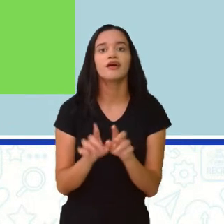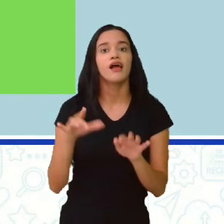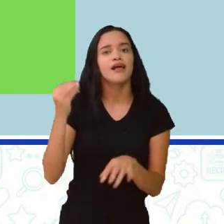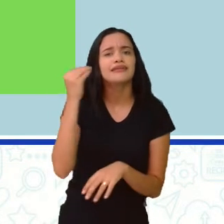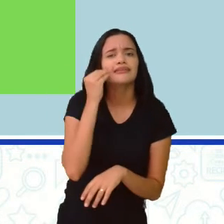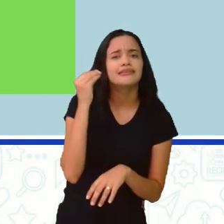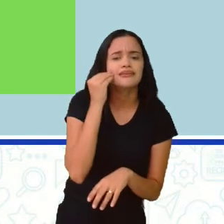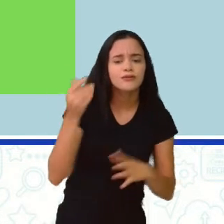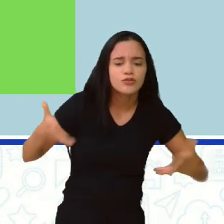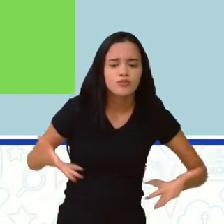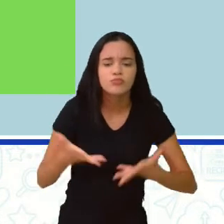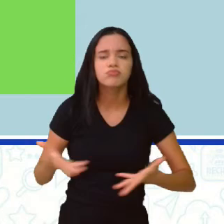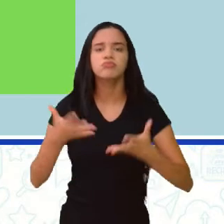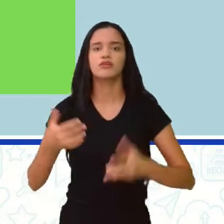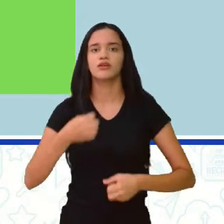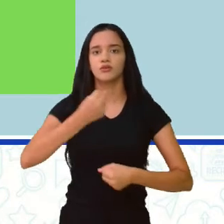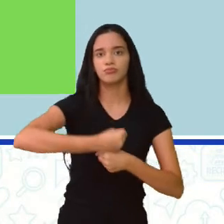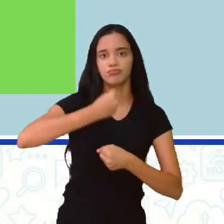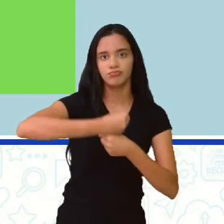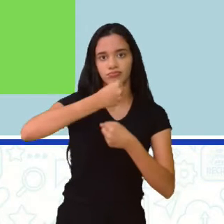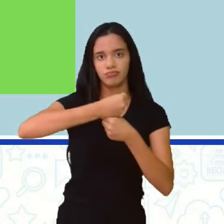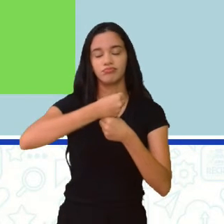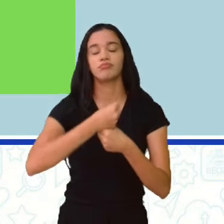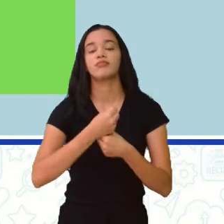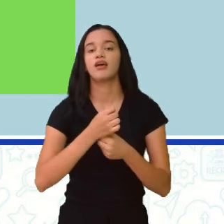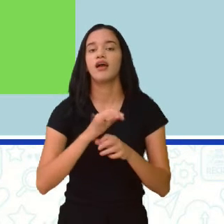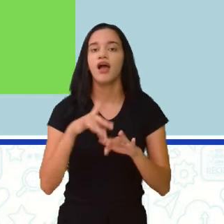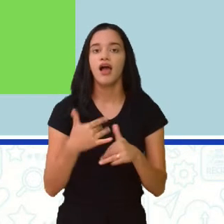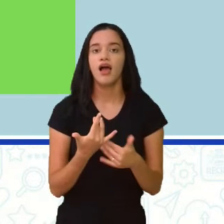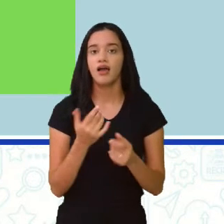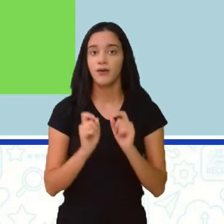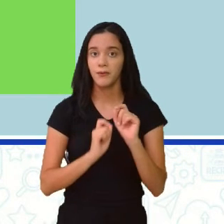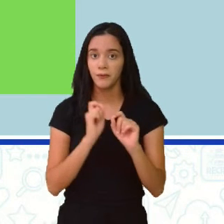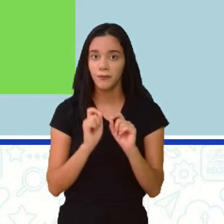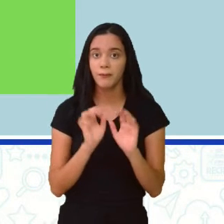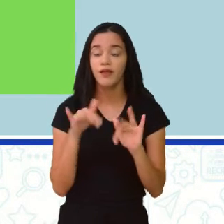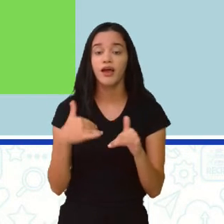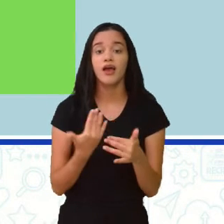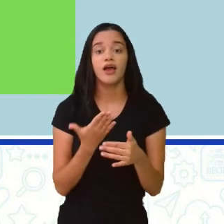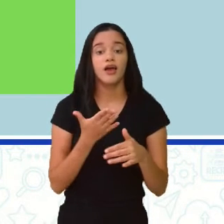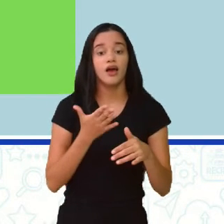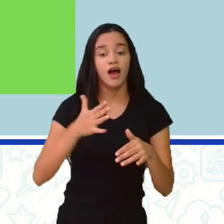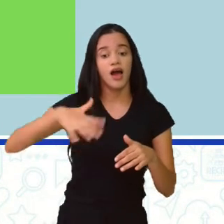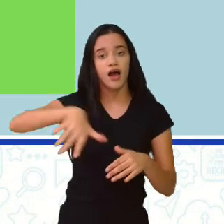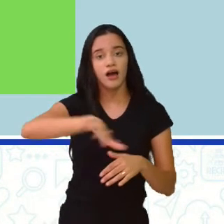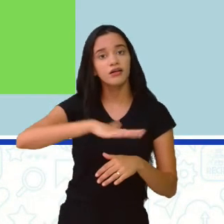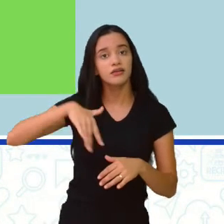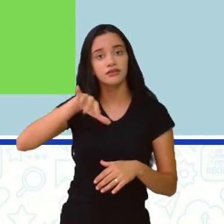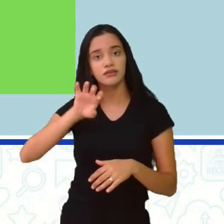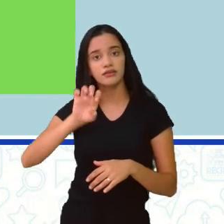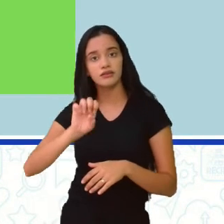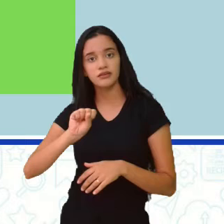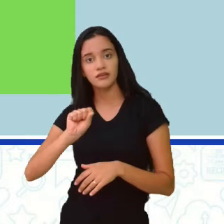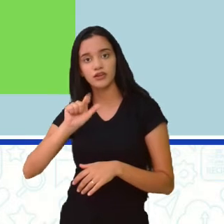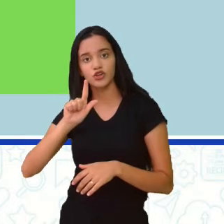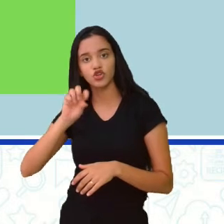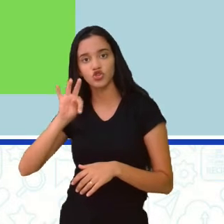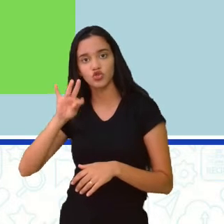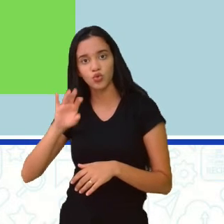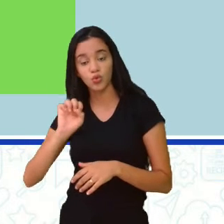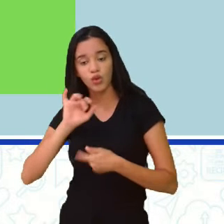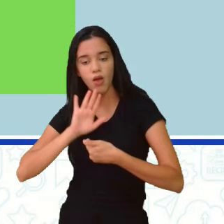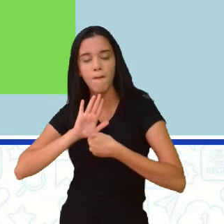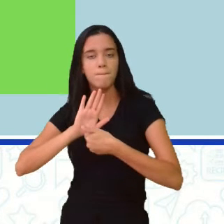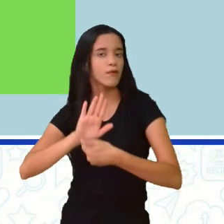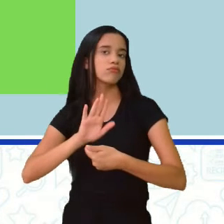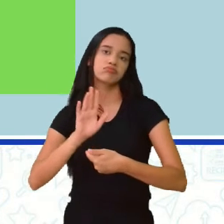tentam intensificar a construção de rede de esgotos, que é muito importante, né? É uma coisa que as pessoas dizem, não é